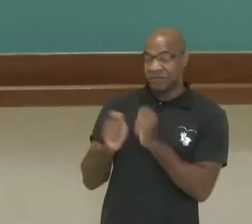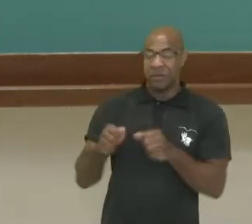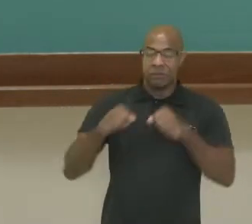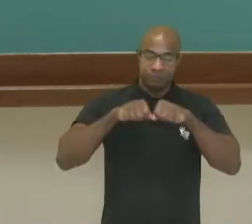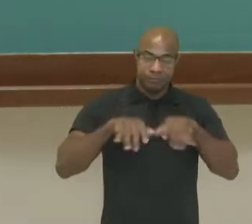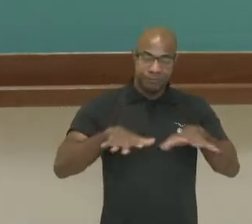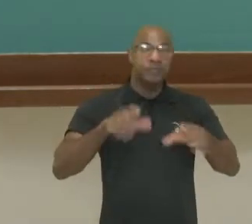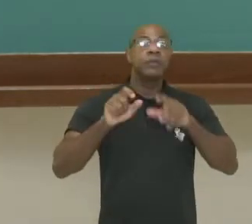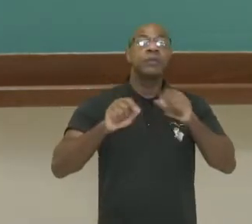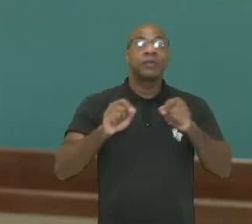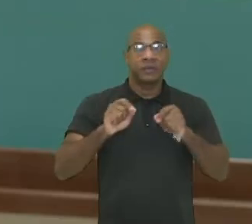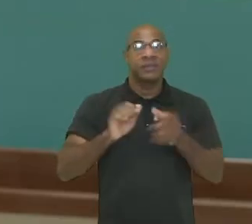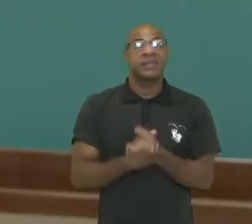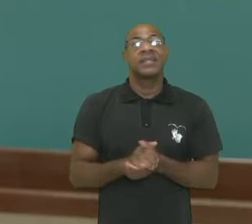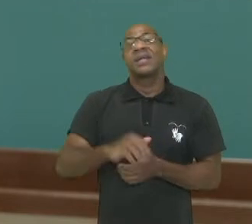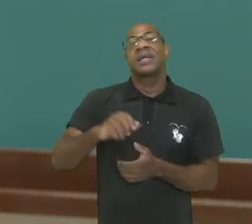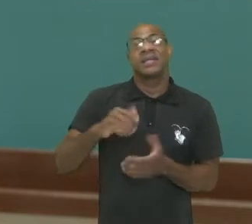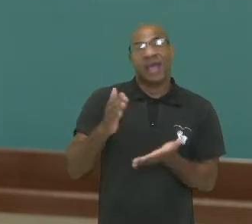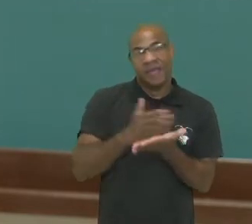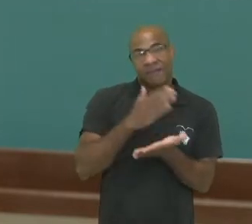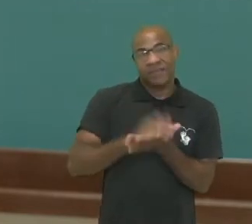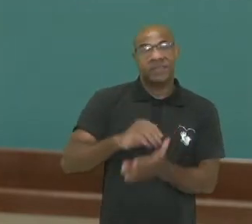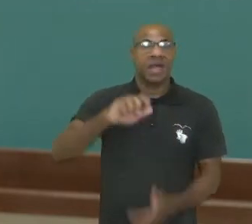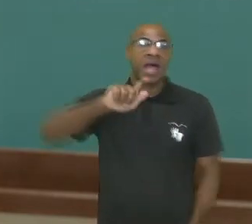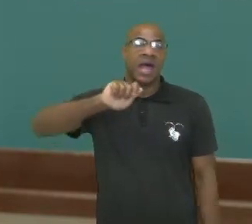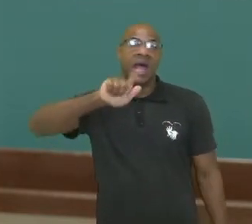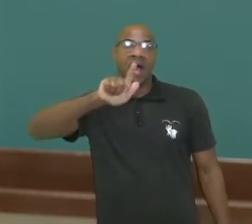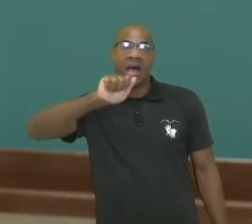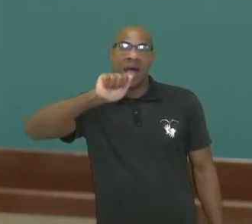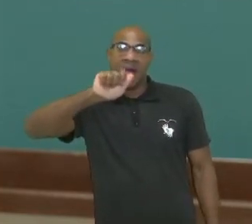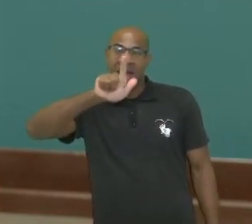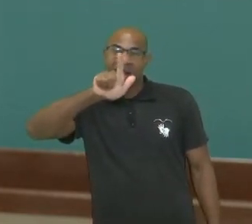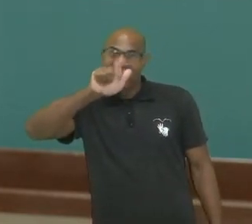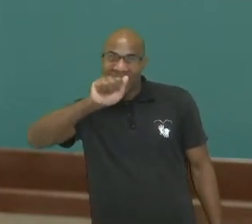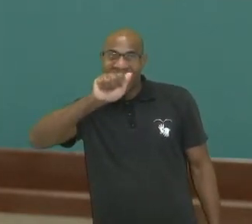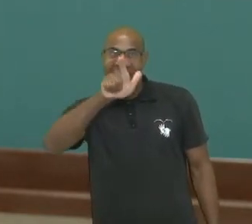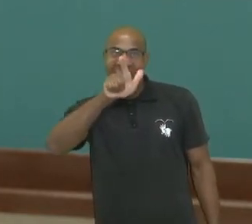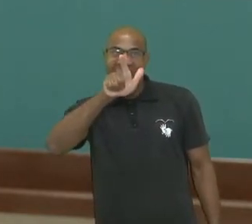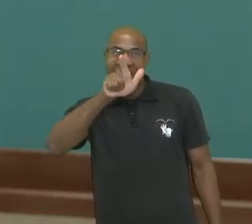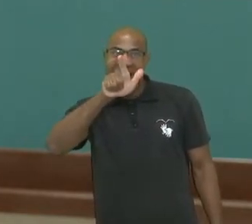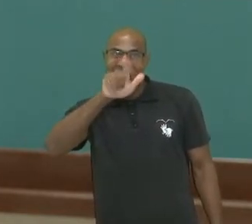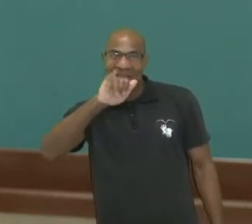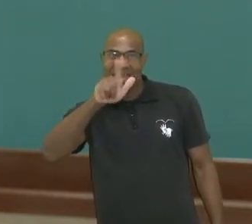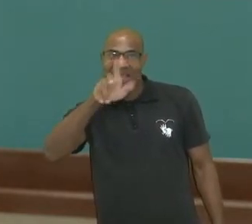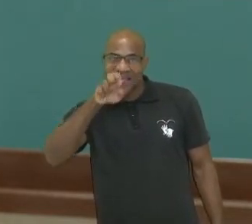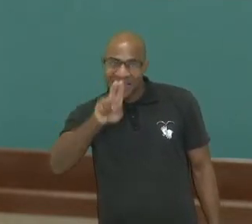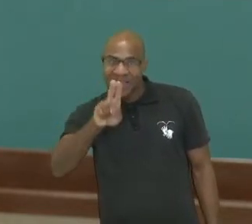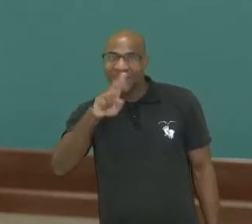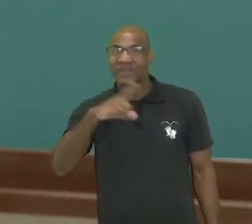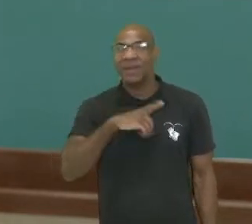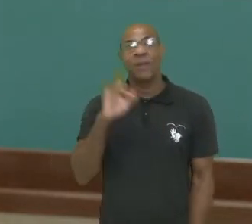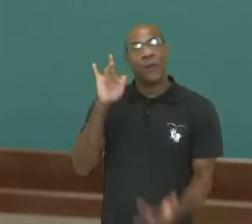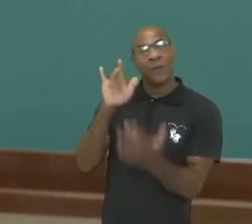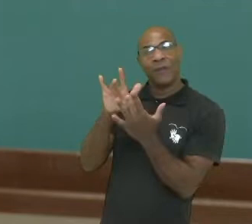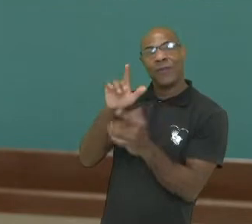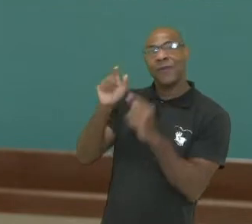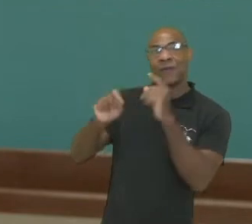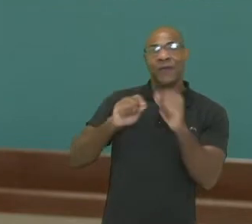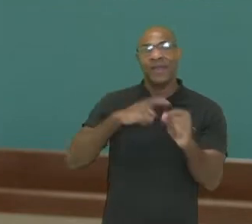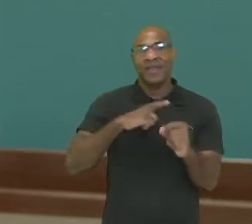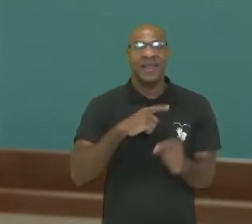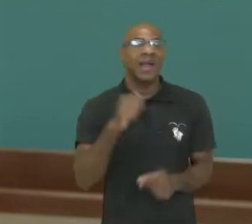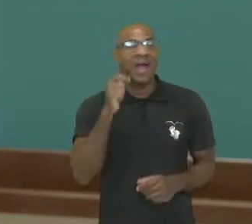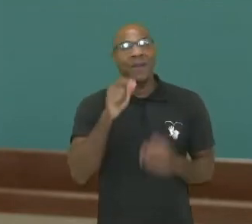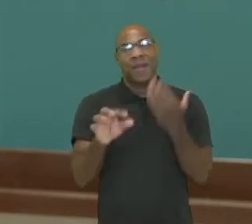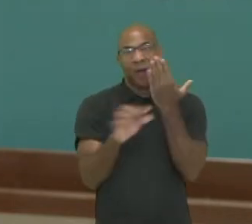revista Galileu, no Globo, nós teremos o contato, então, através aqui da autora Larissa